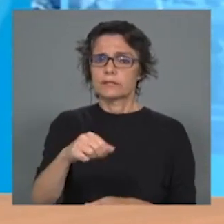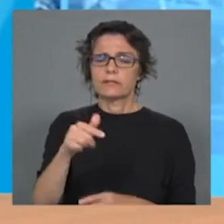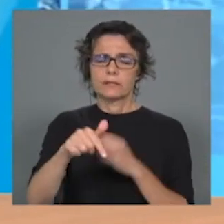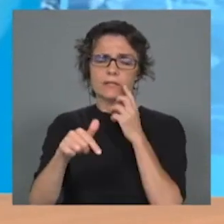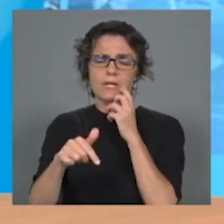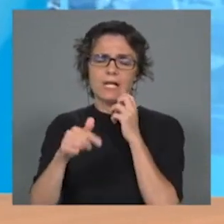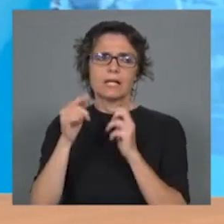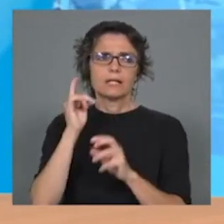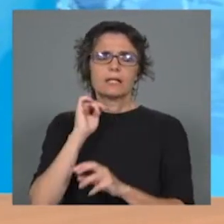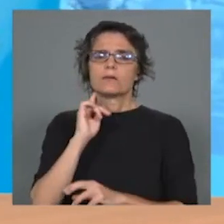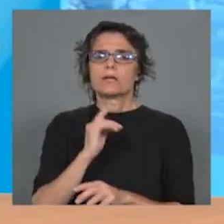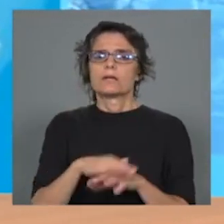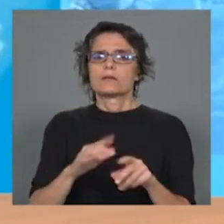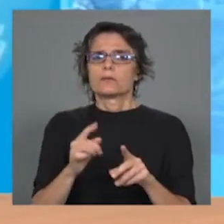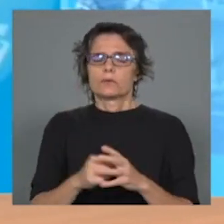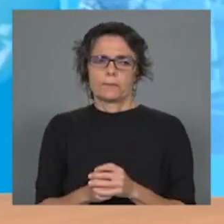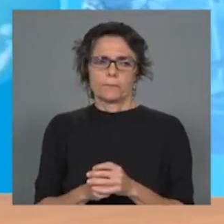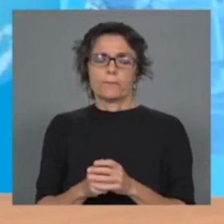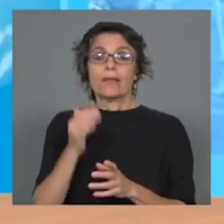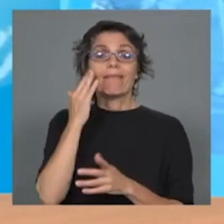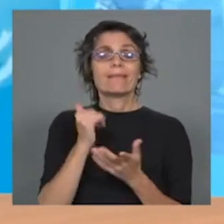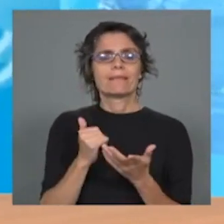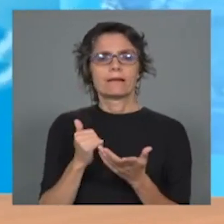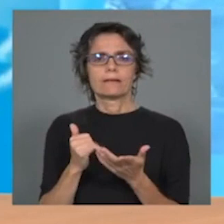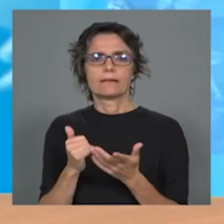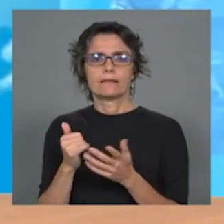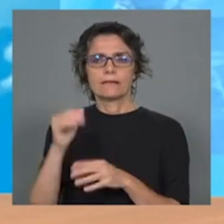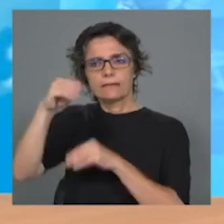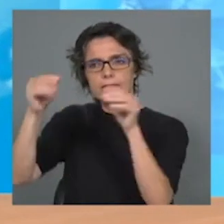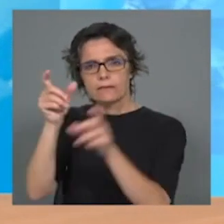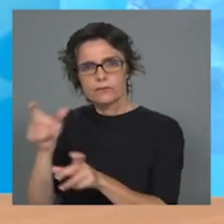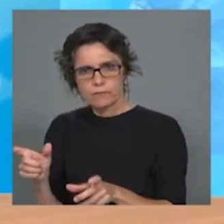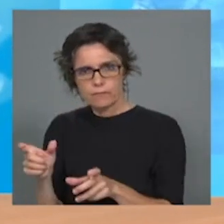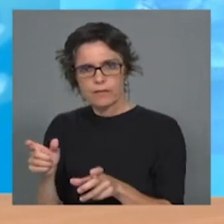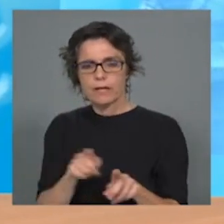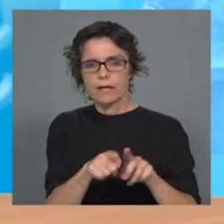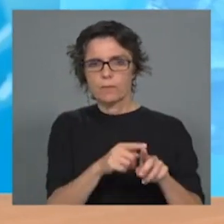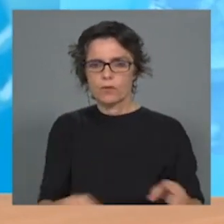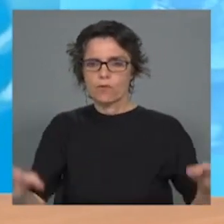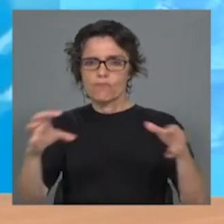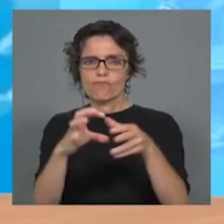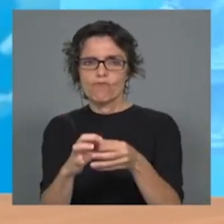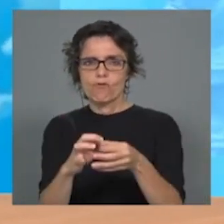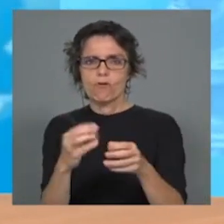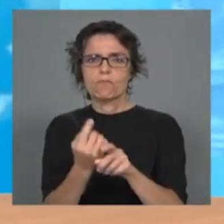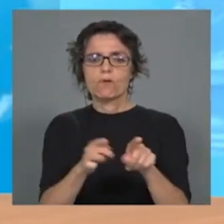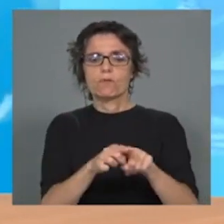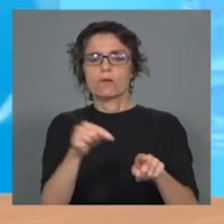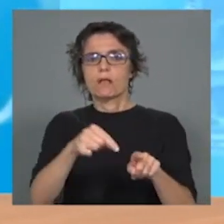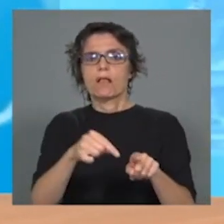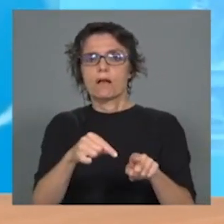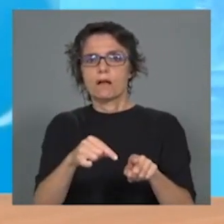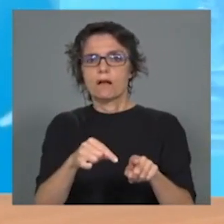ligação entre a população e a política e perceber que a política tem um